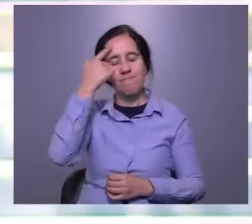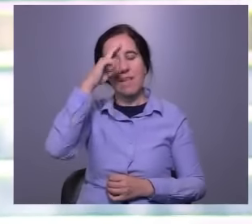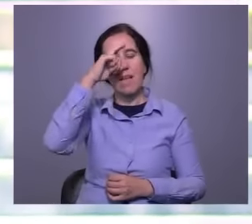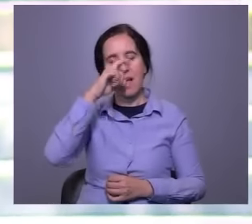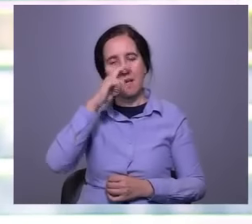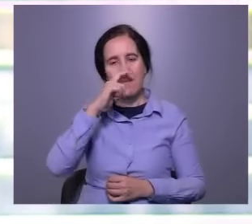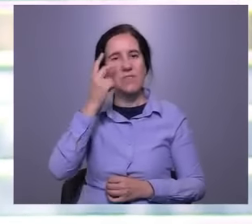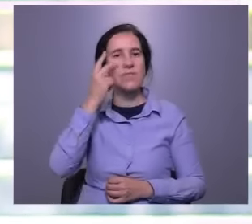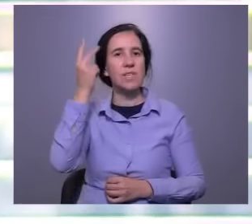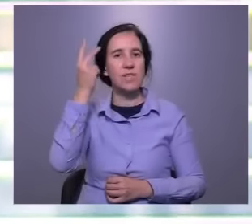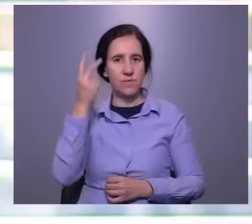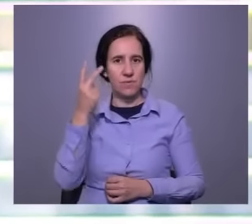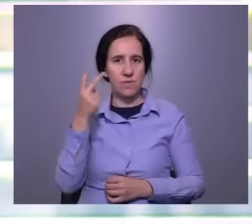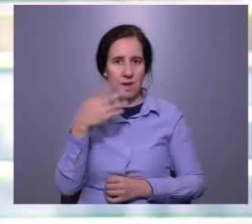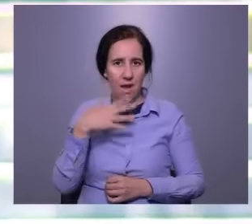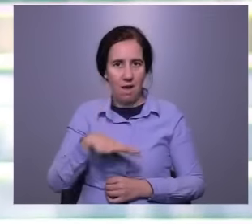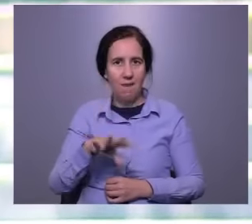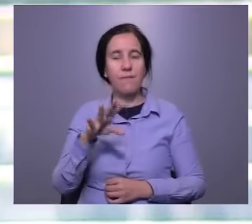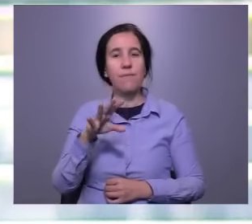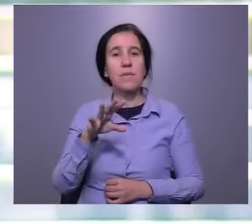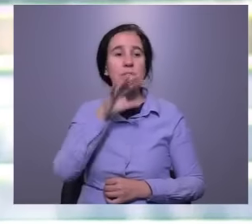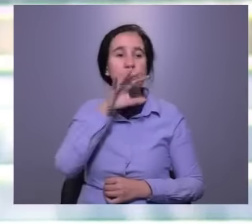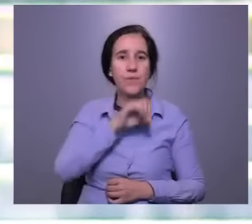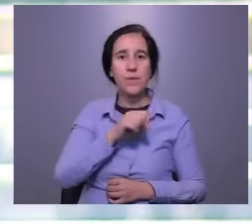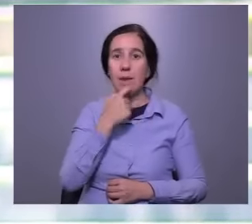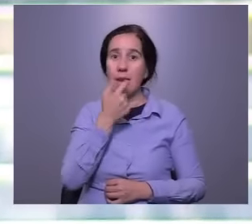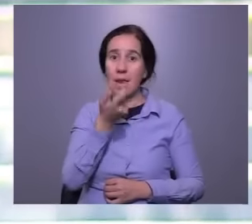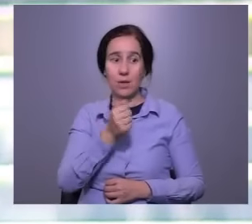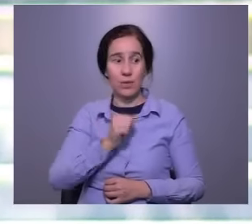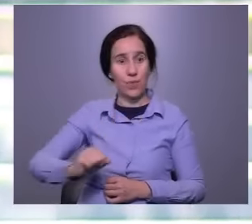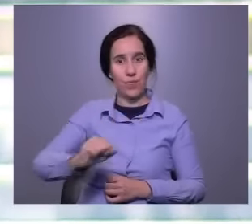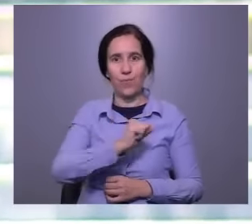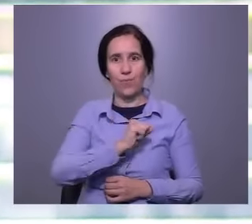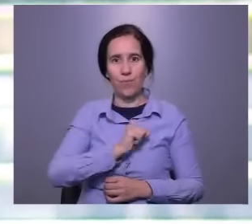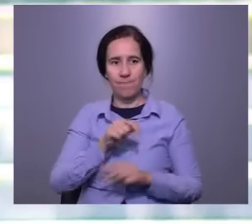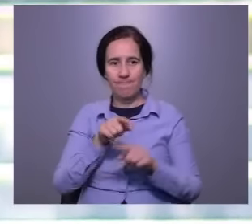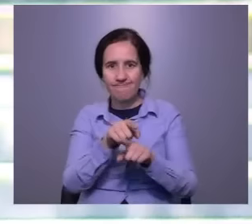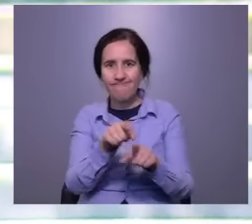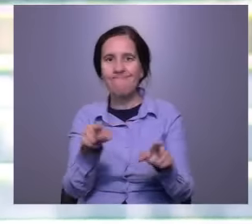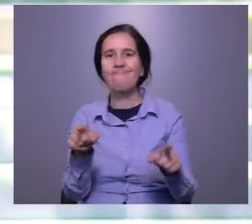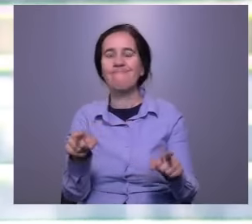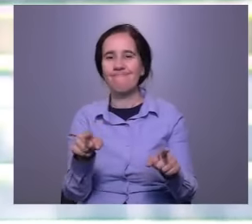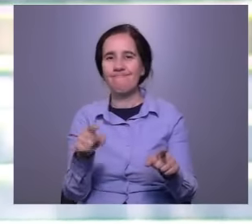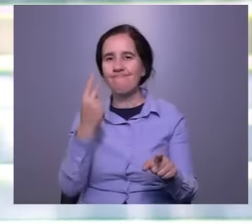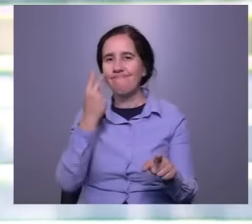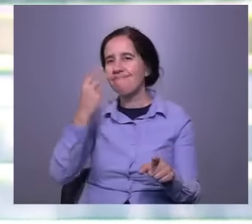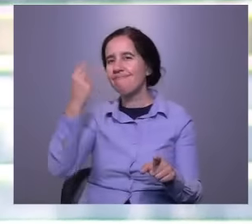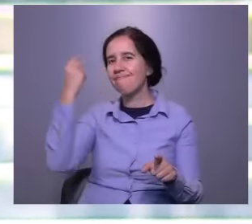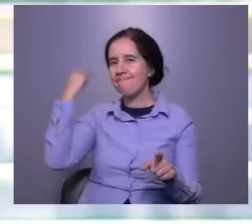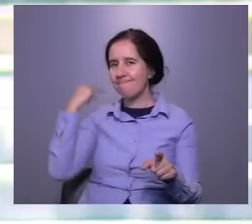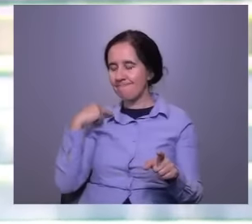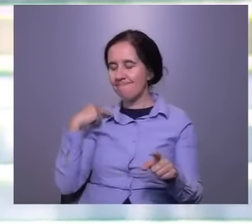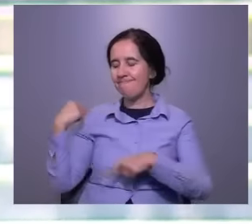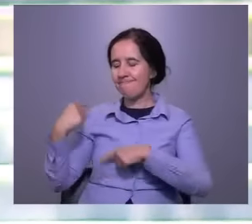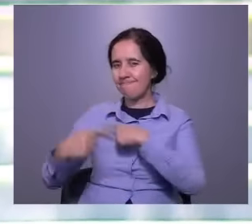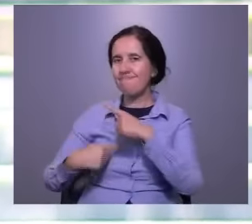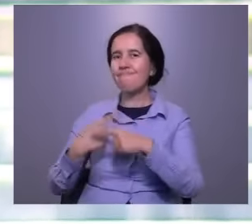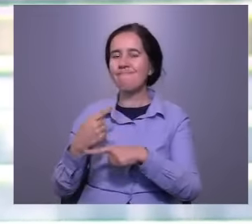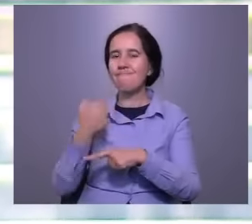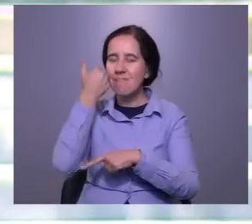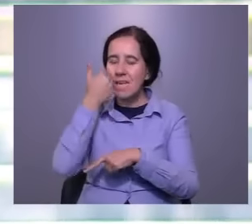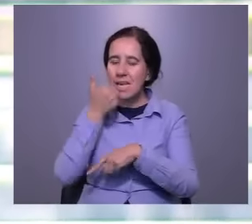Queremos ser elo a unir a todos no seio das nossas famílias. Queremos